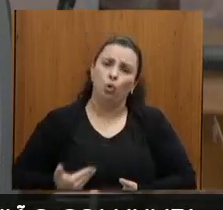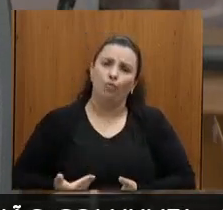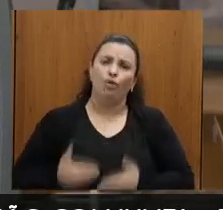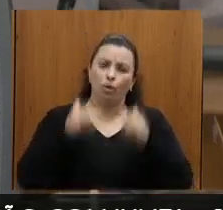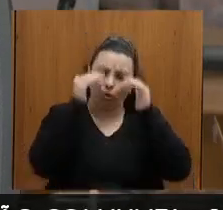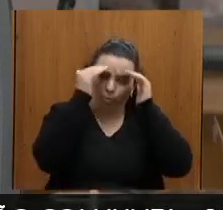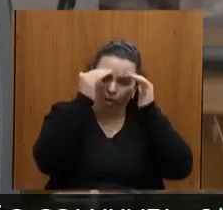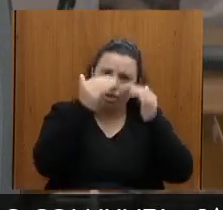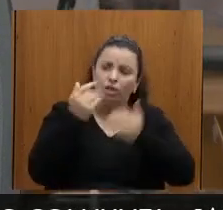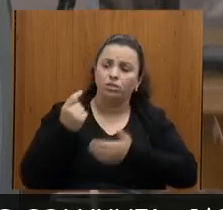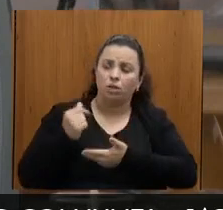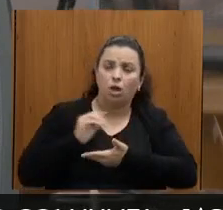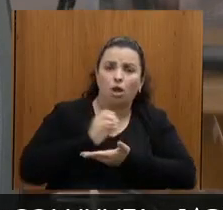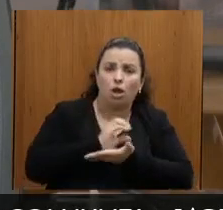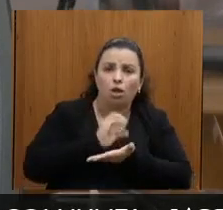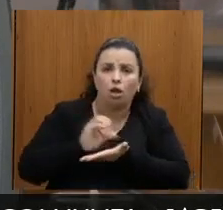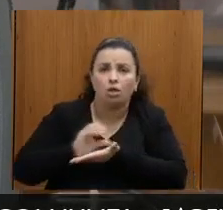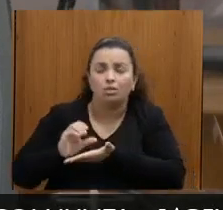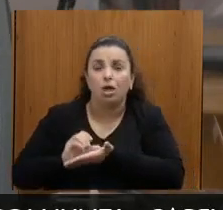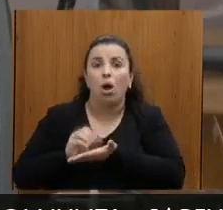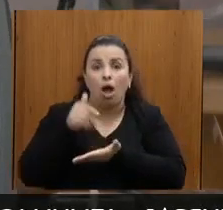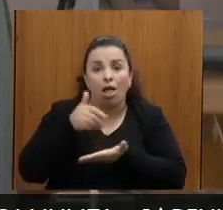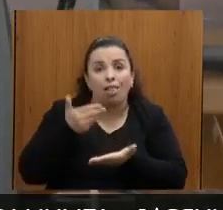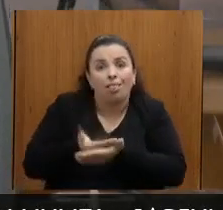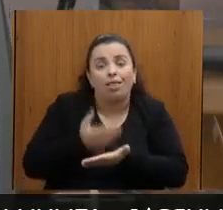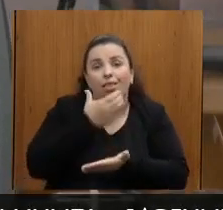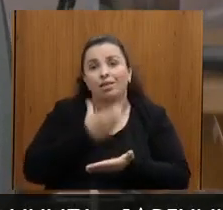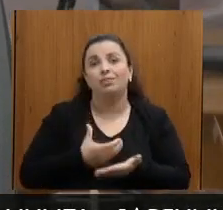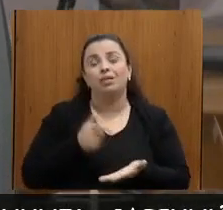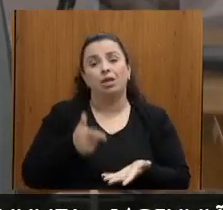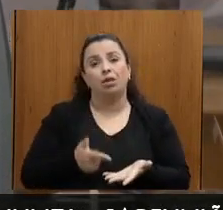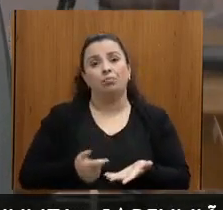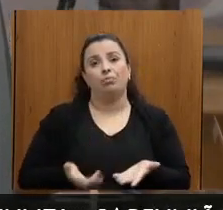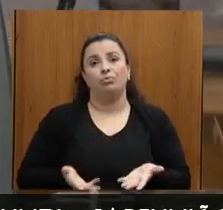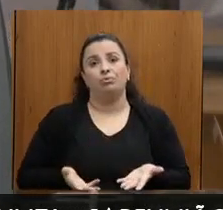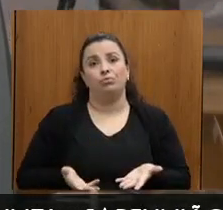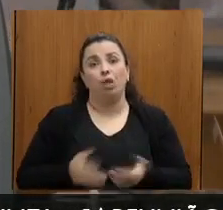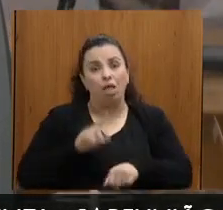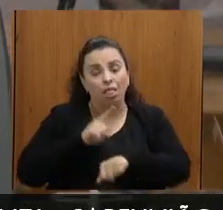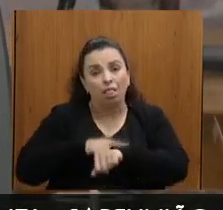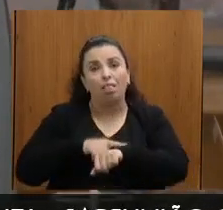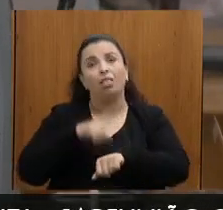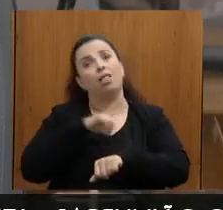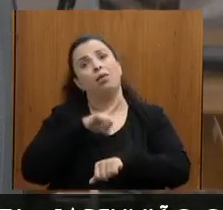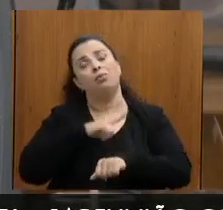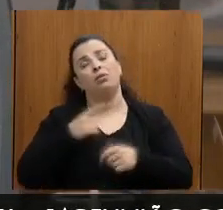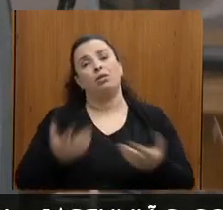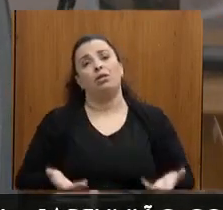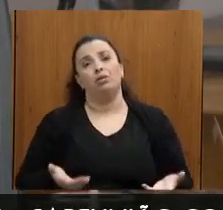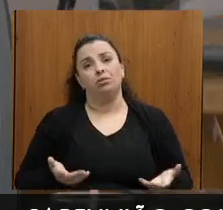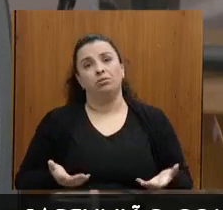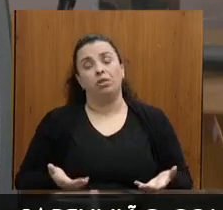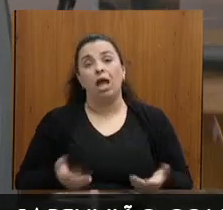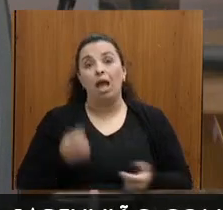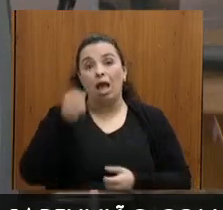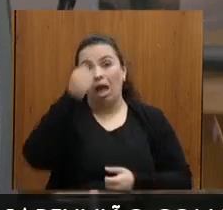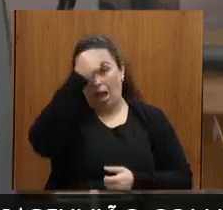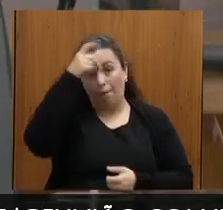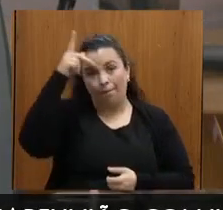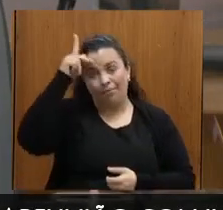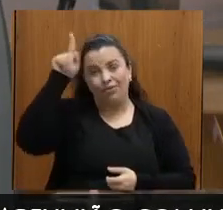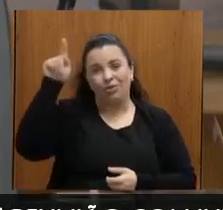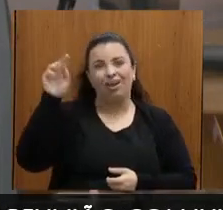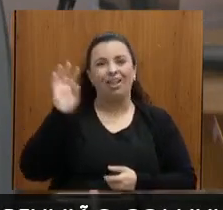recursos ainda esse ano para os trabalhadores e trabalhadoras há tempo, há tempo ainda. Veja que a prefeitura de Teoflotone,